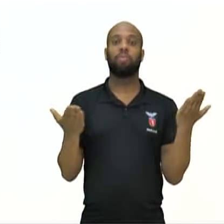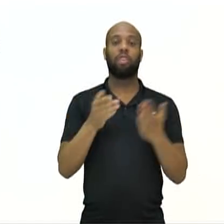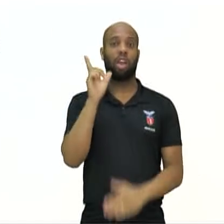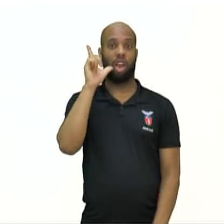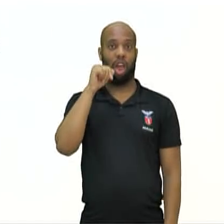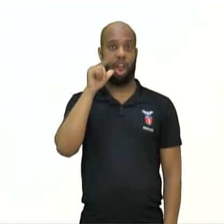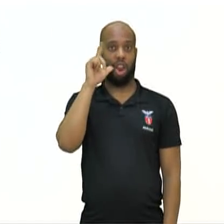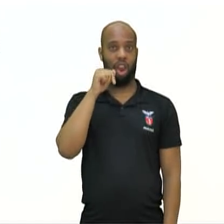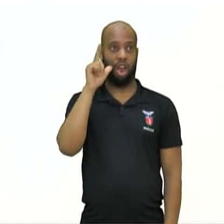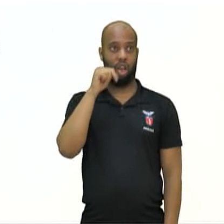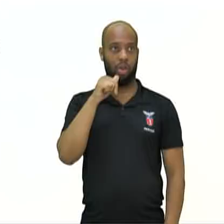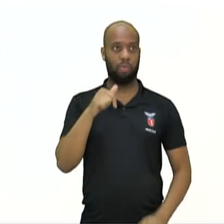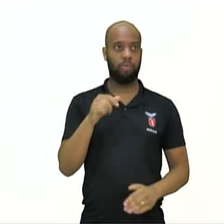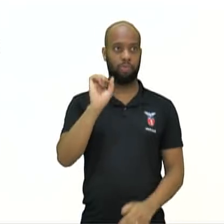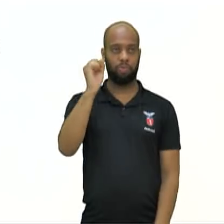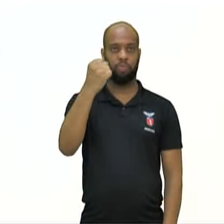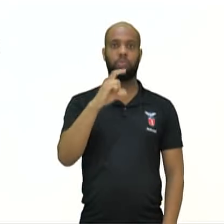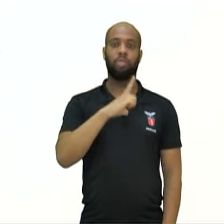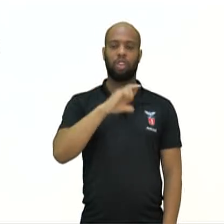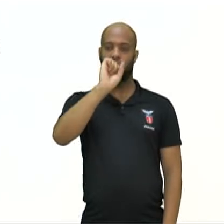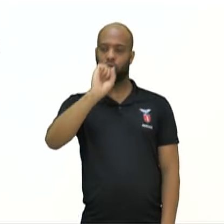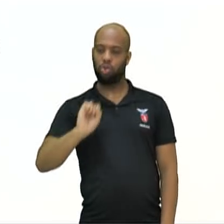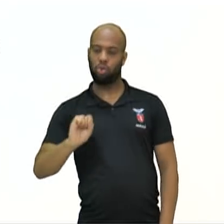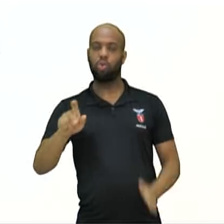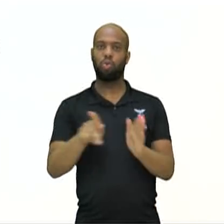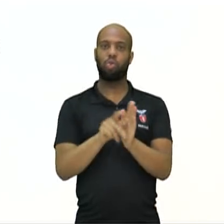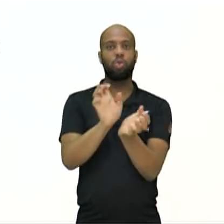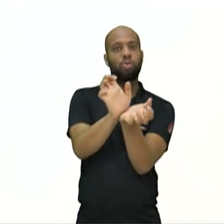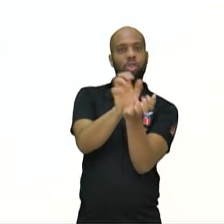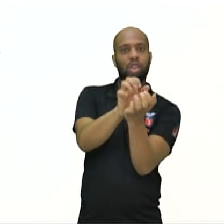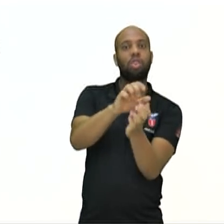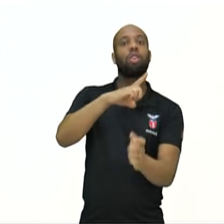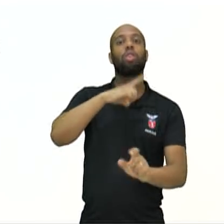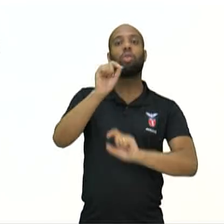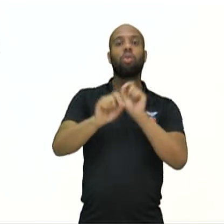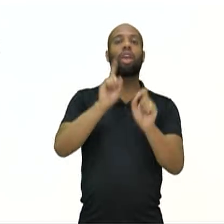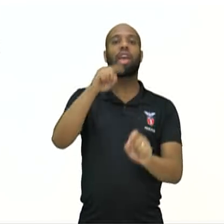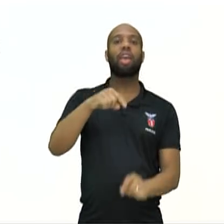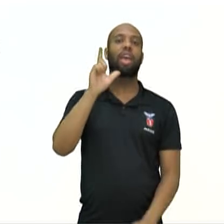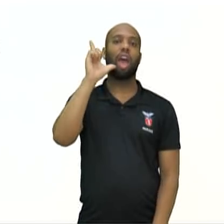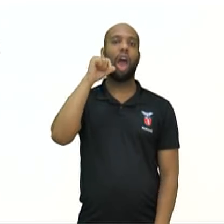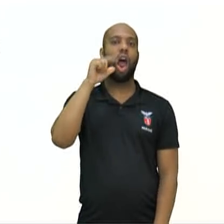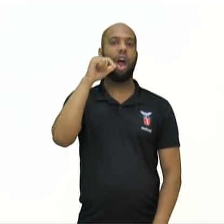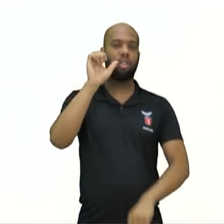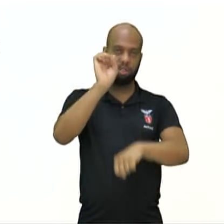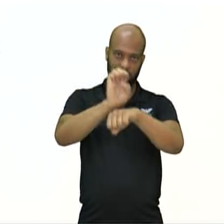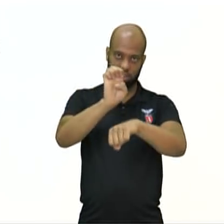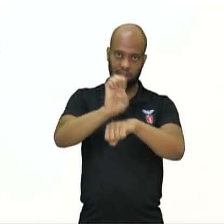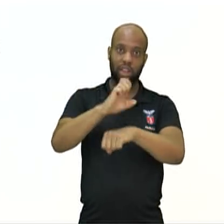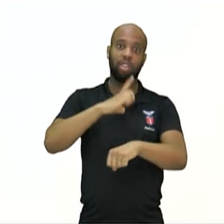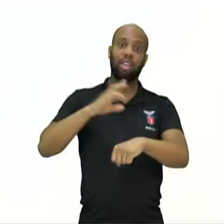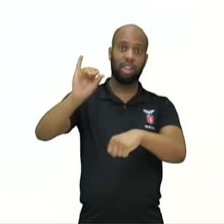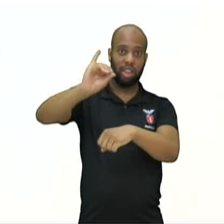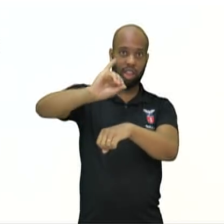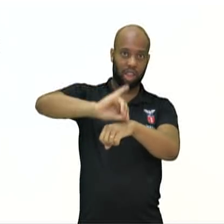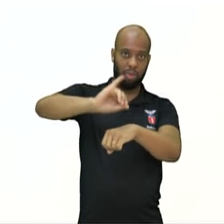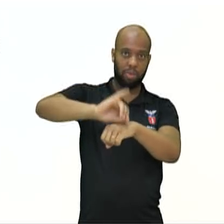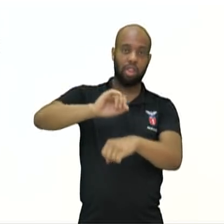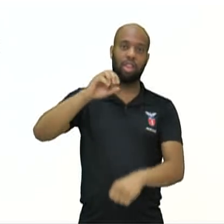Maceió, né? Ao sul de Pernambuco está o estado de Alagoas. Em sua